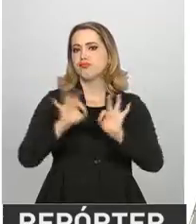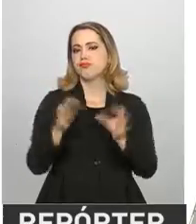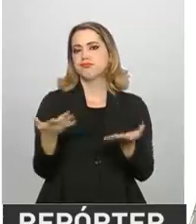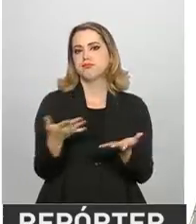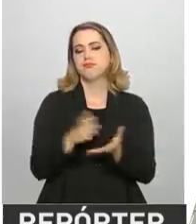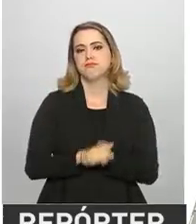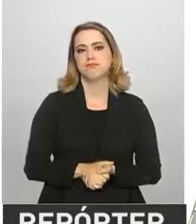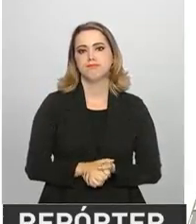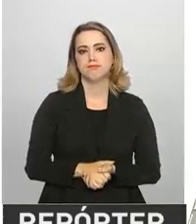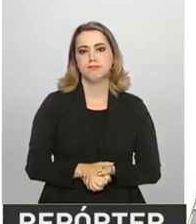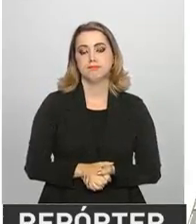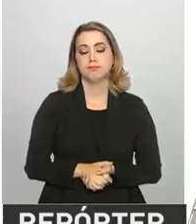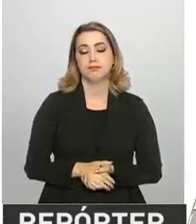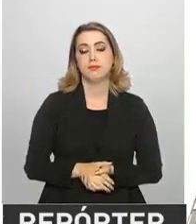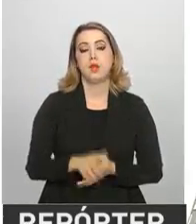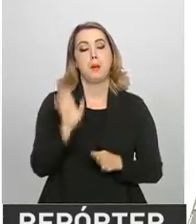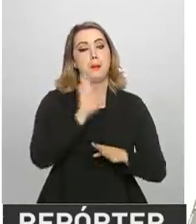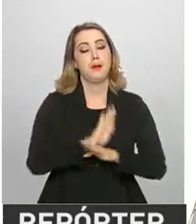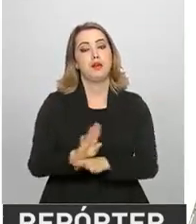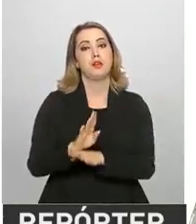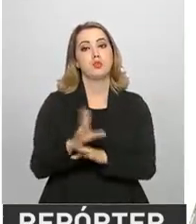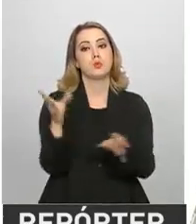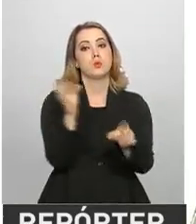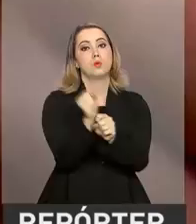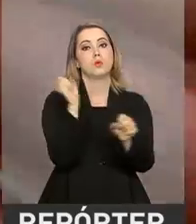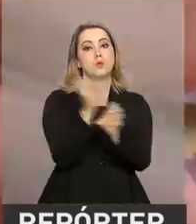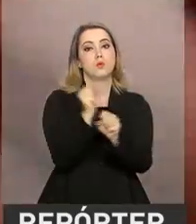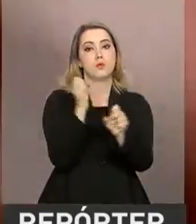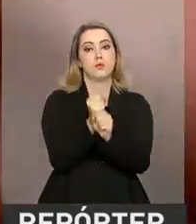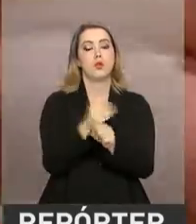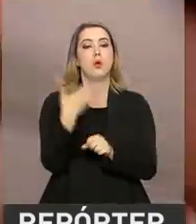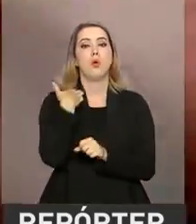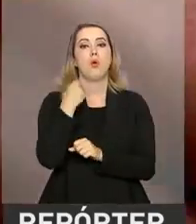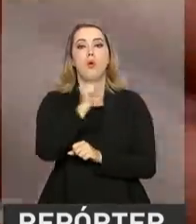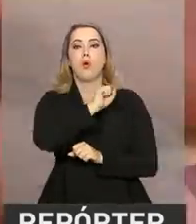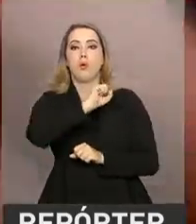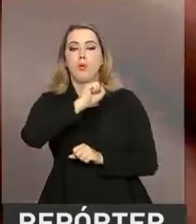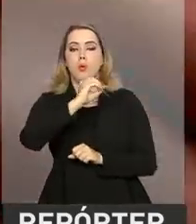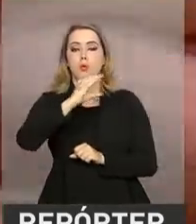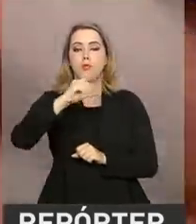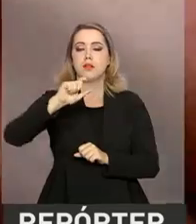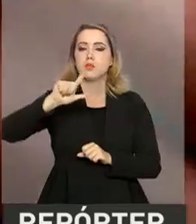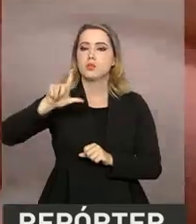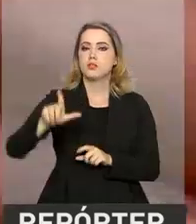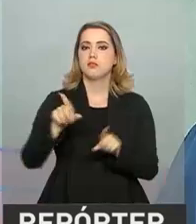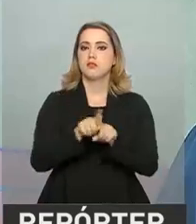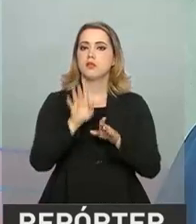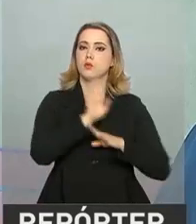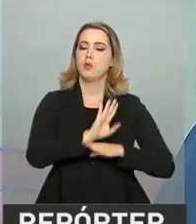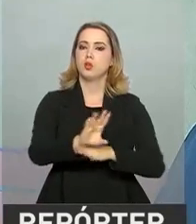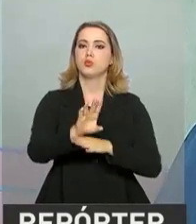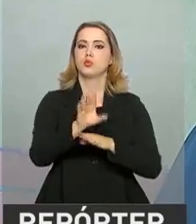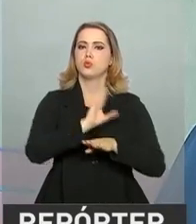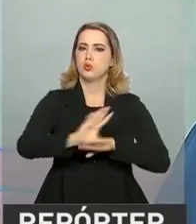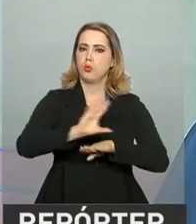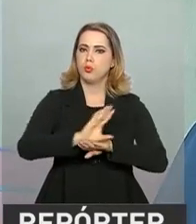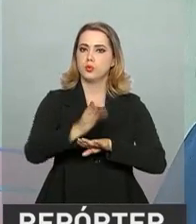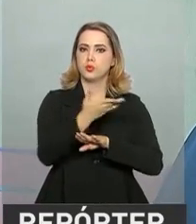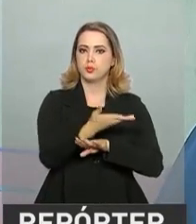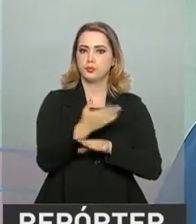viver. Para ajudar na hora de fazer as contas, o Banco Central oferece cursos de educação financeira. No momento que a gente